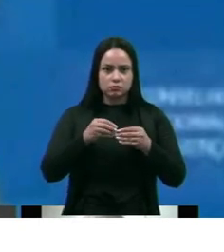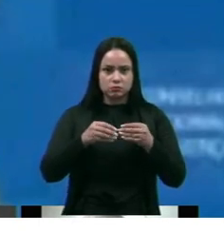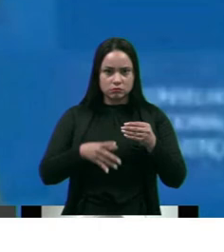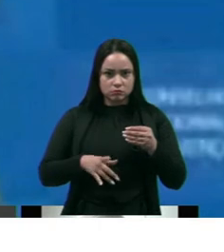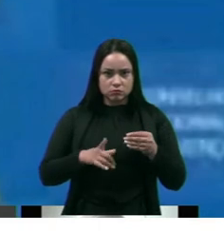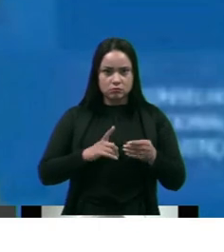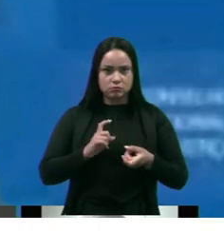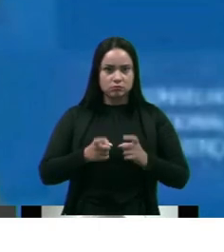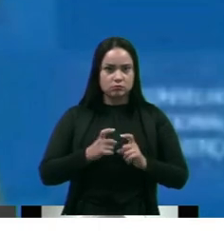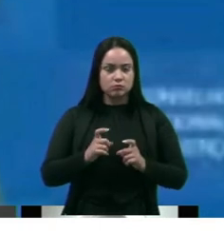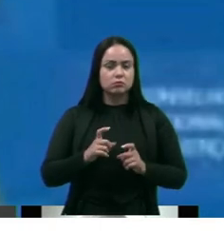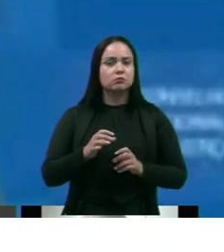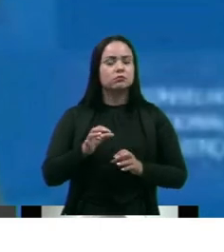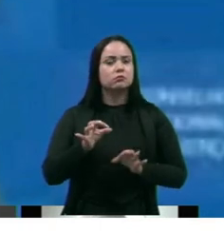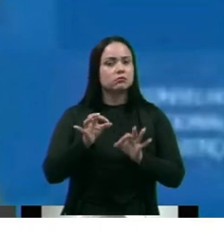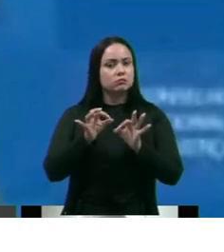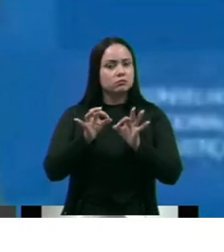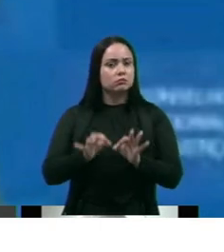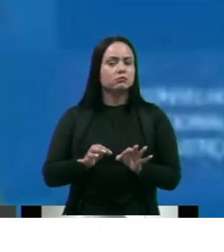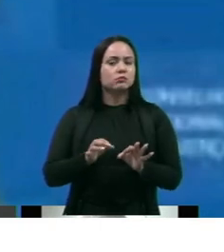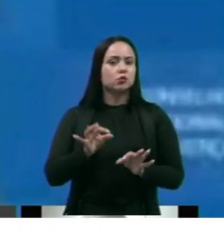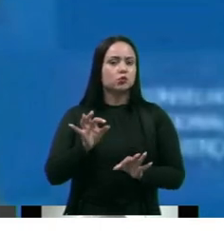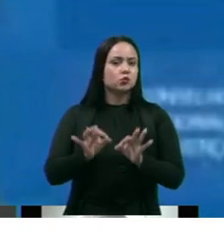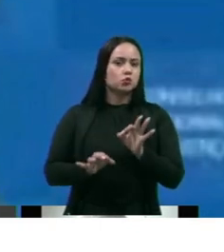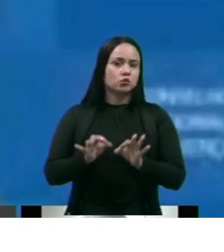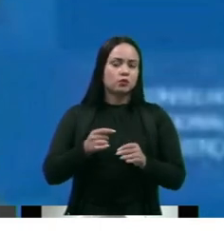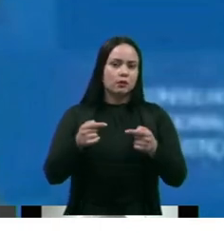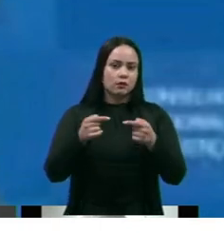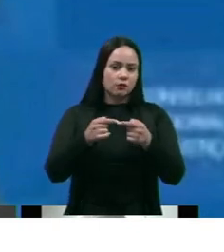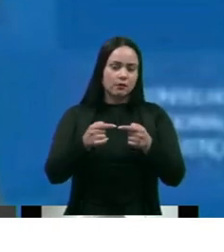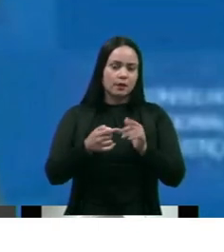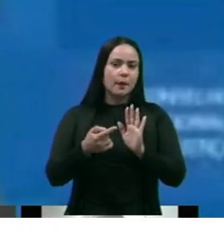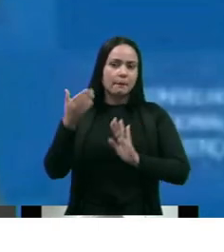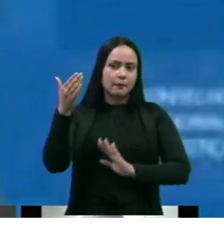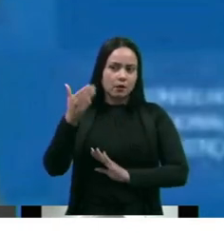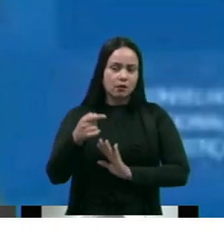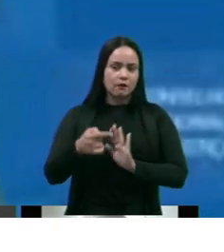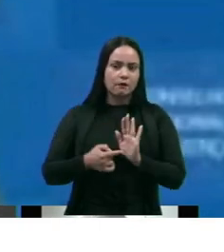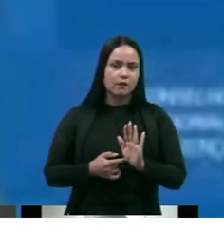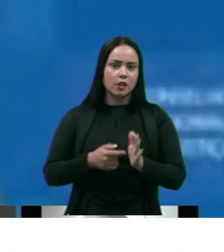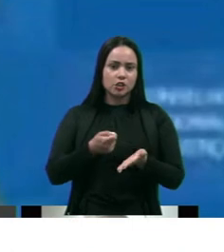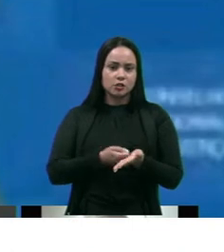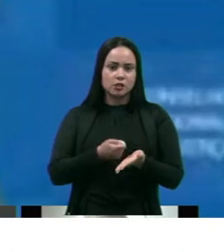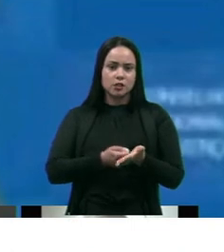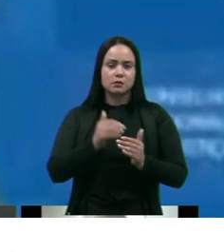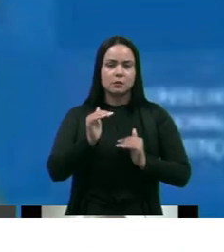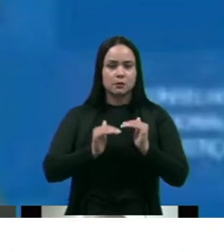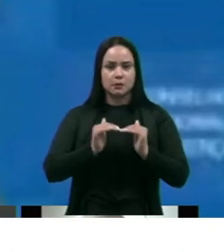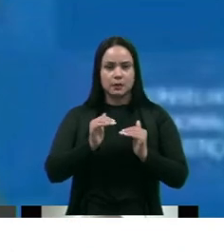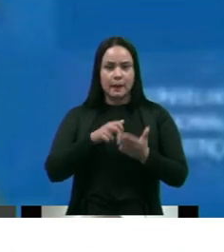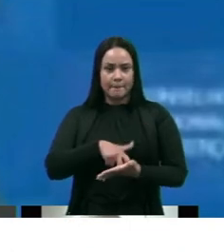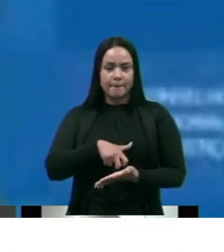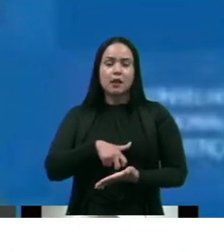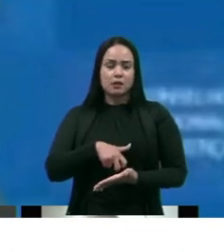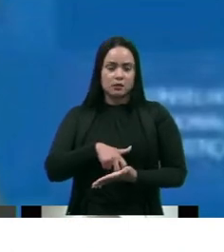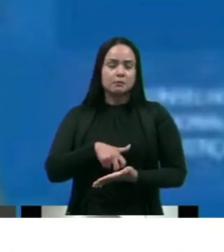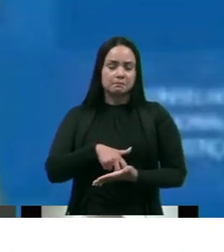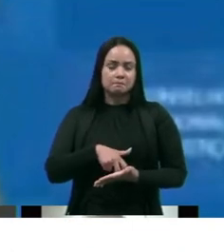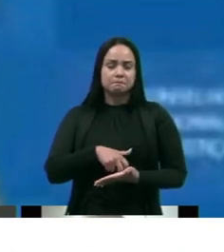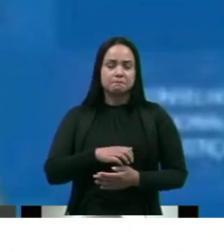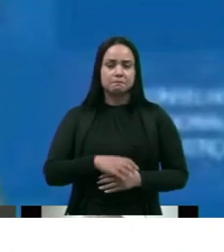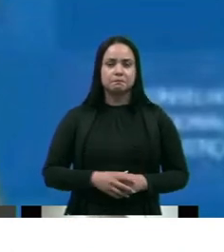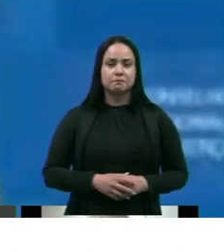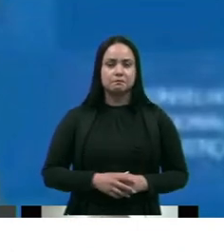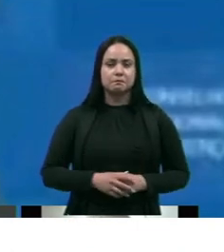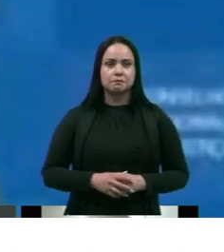da revisão disciplinar, julgamento conforme a prova dos autos, rigidez e proporcionalidade da pena aplicada,